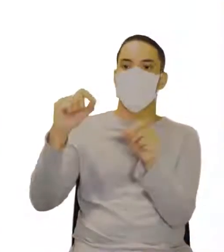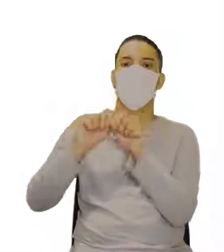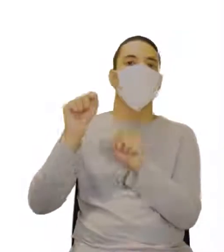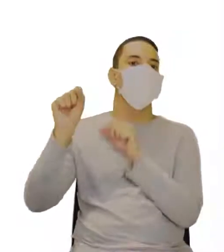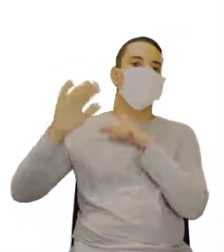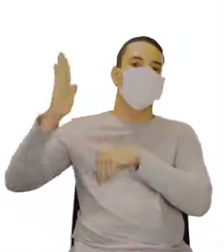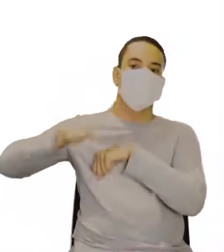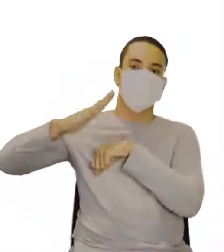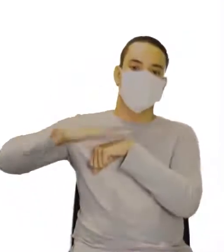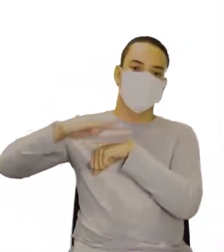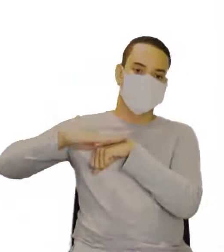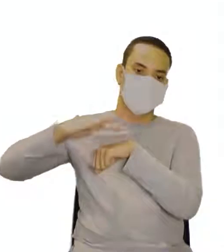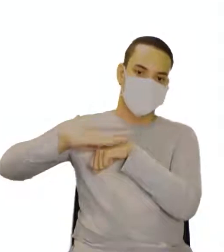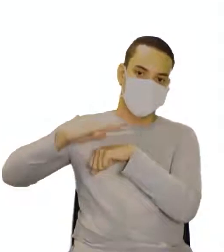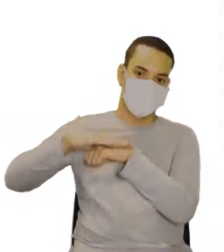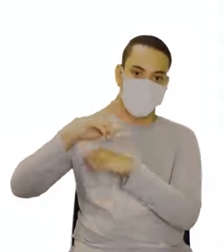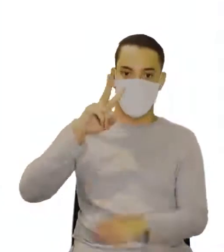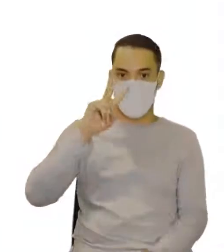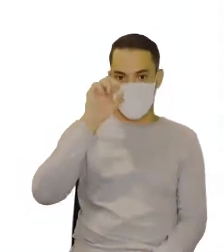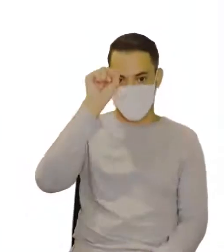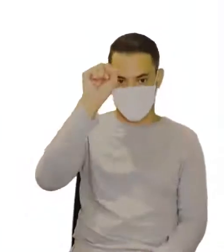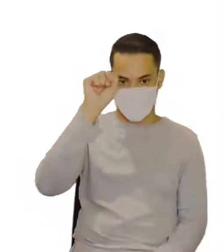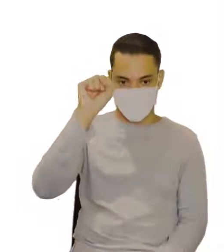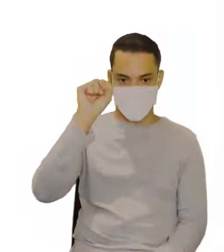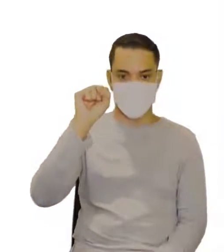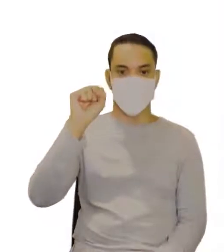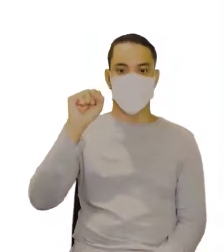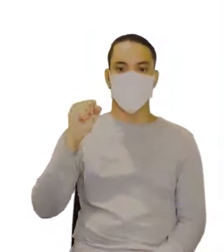ser somatório de força eletromotriz,